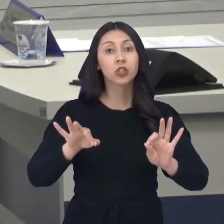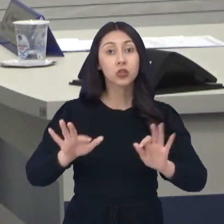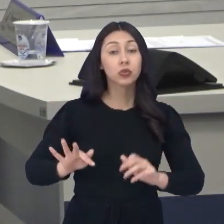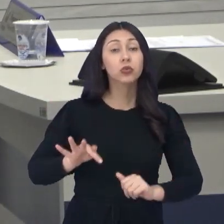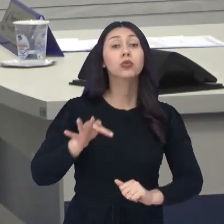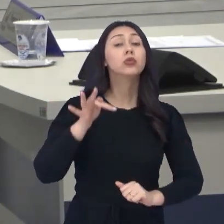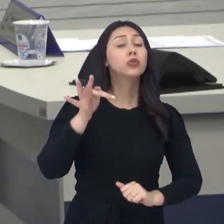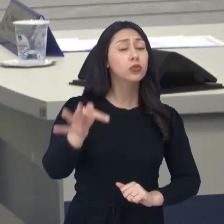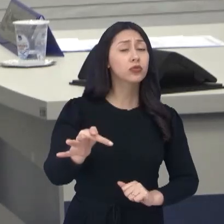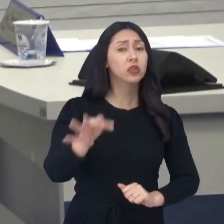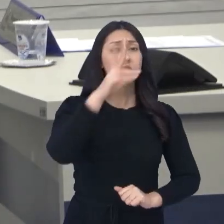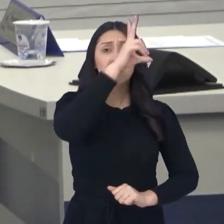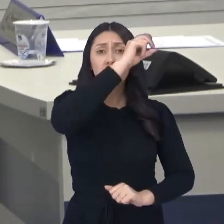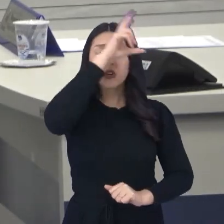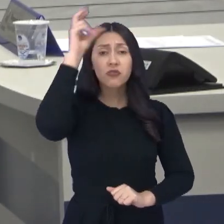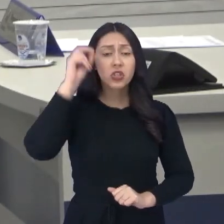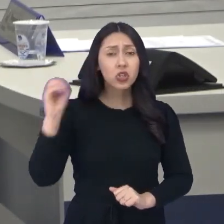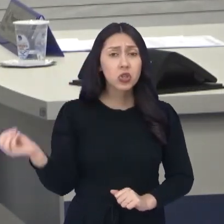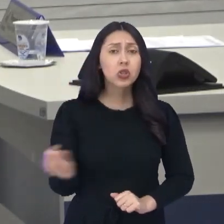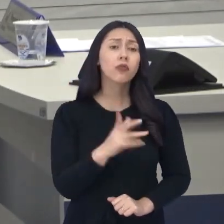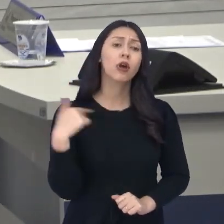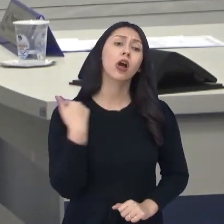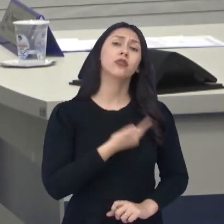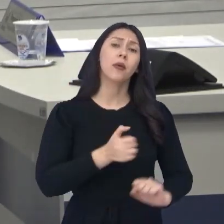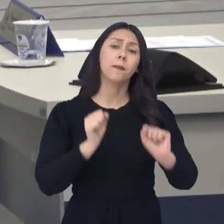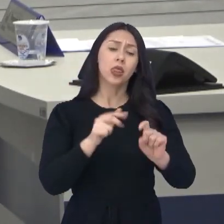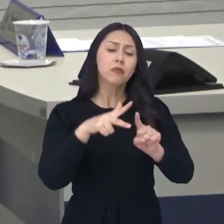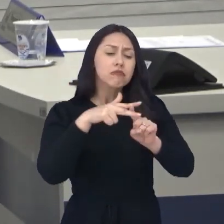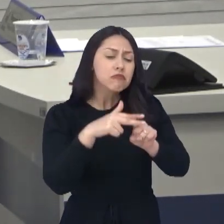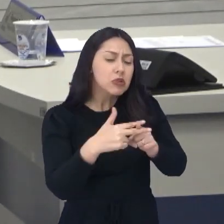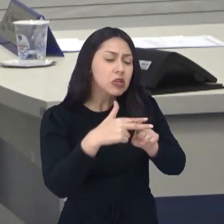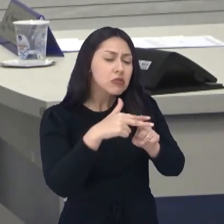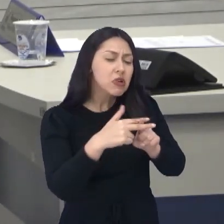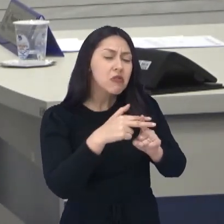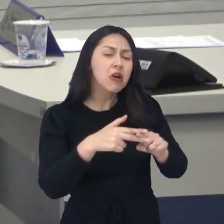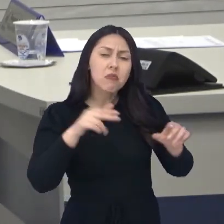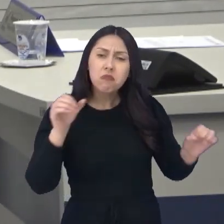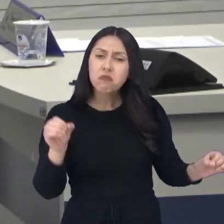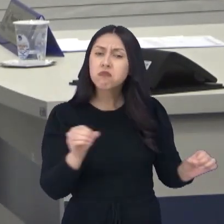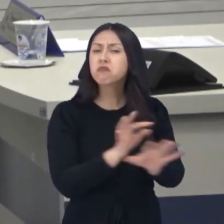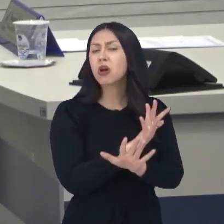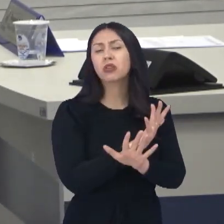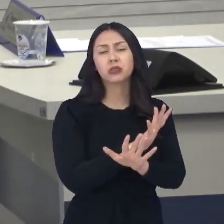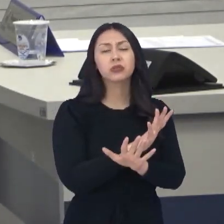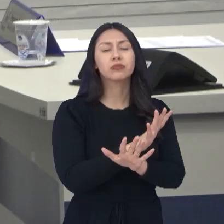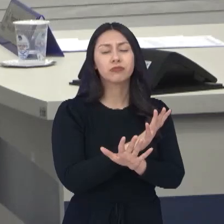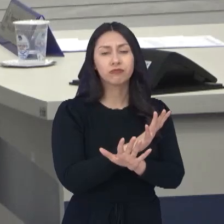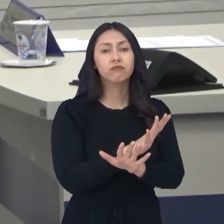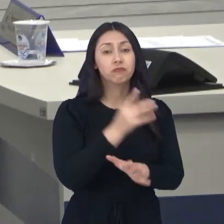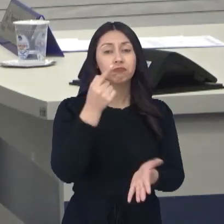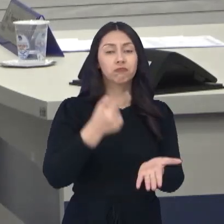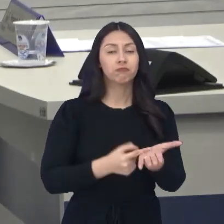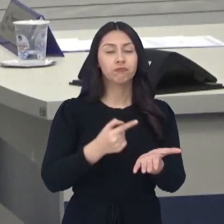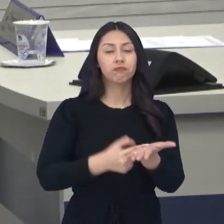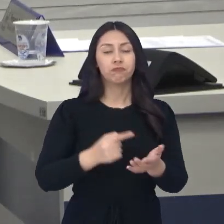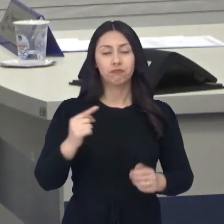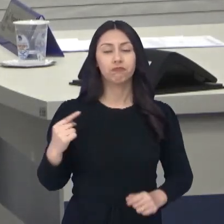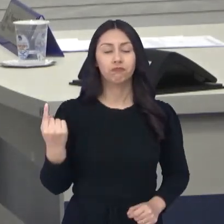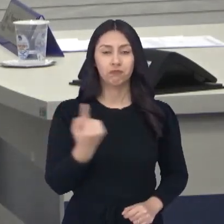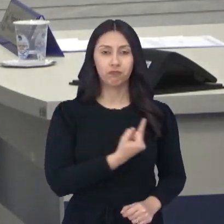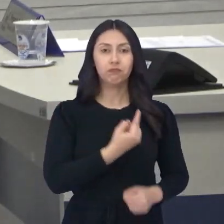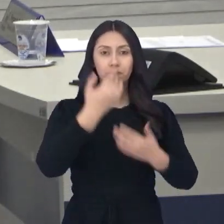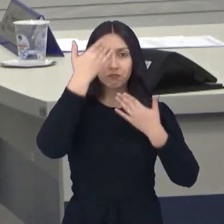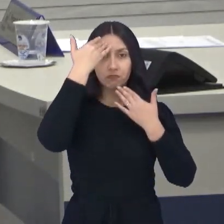a gente vai poder aperfeiçoar esse projeto aprovado para que ele esteja completo, e isso é um compromisso nosso com o Joséense.